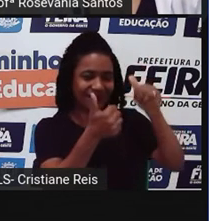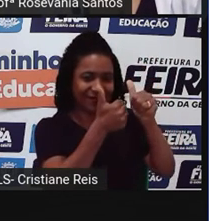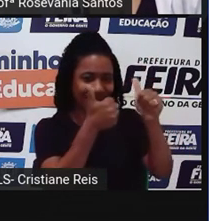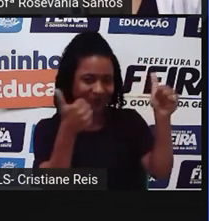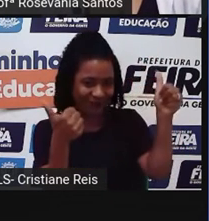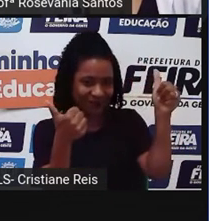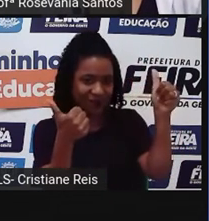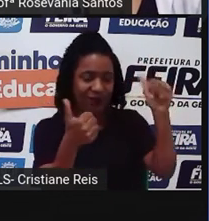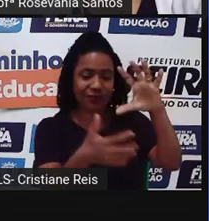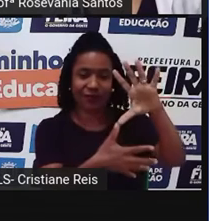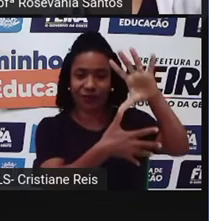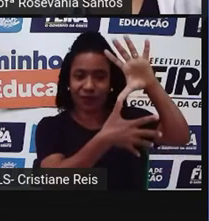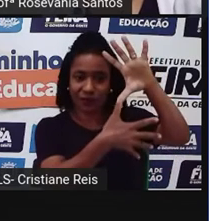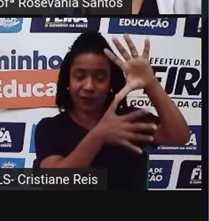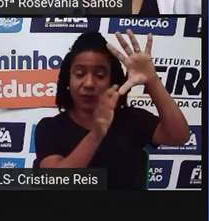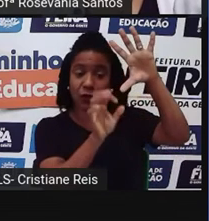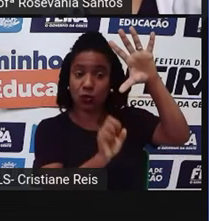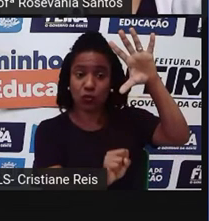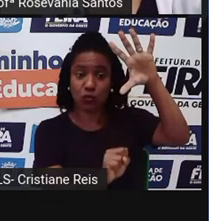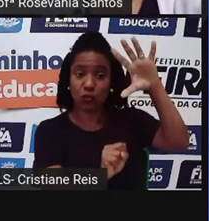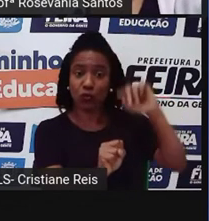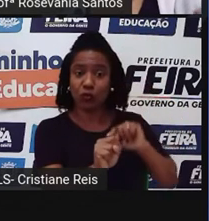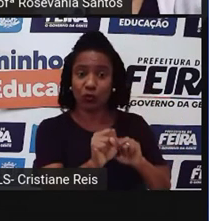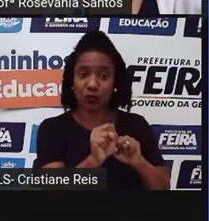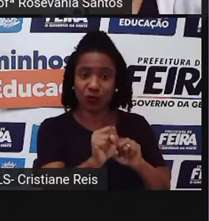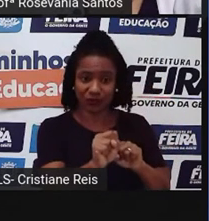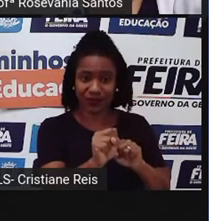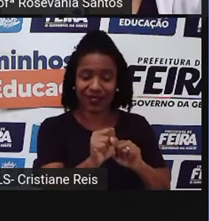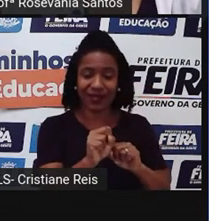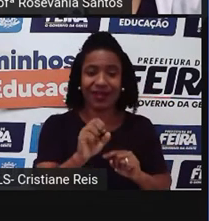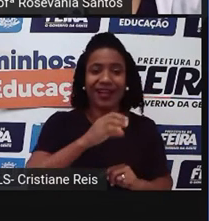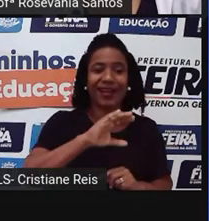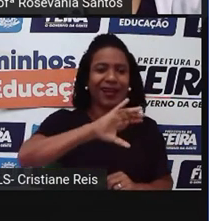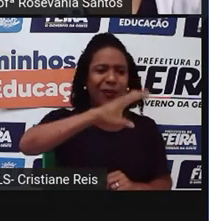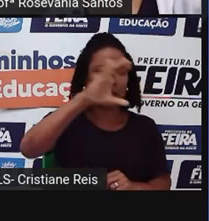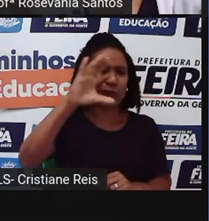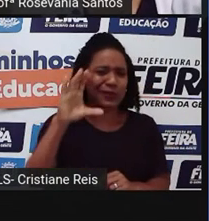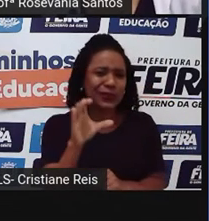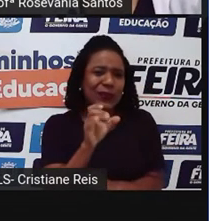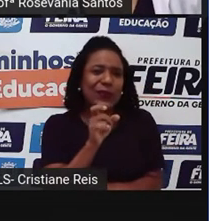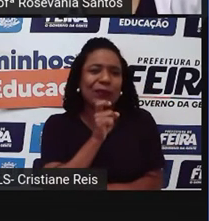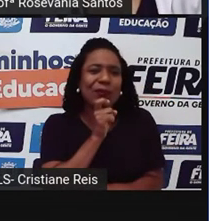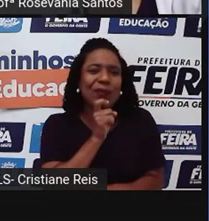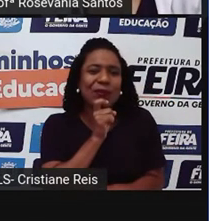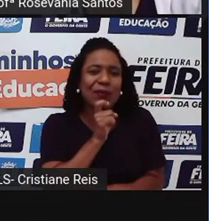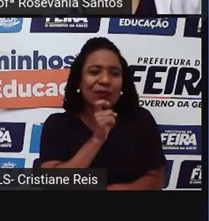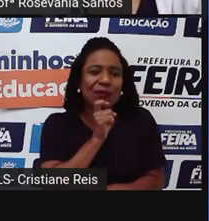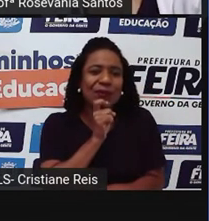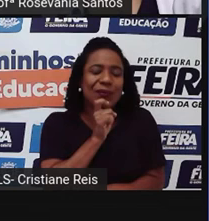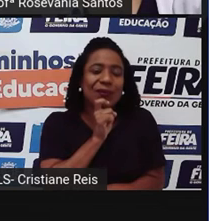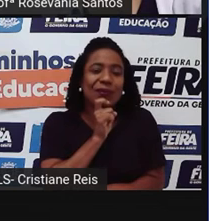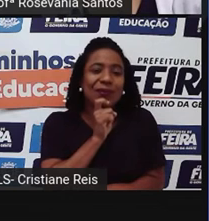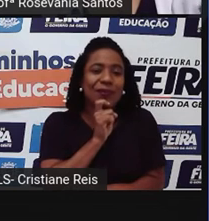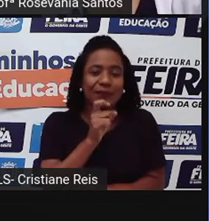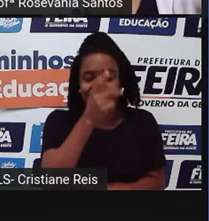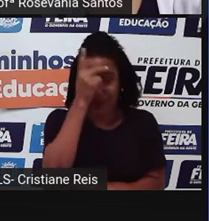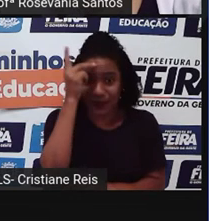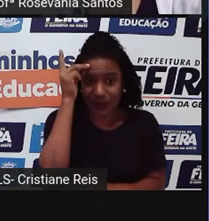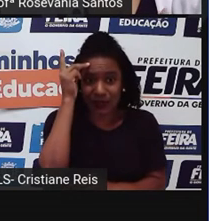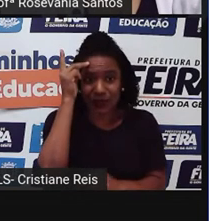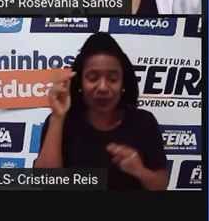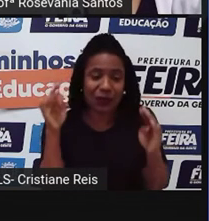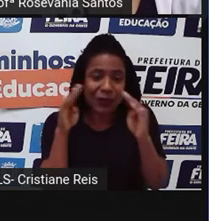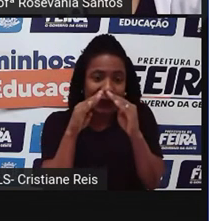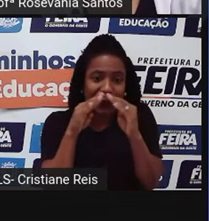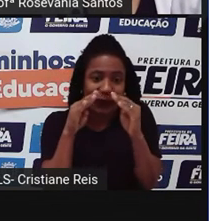Antártida, o que que ela é, gente? Ela é considerada, né, o continente gelado, ela ainda, né, não é habitada. O que a gente tem lá